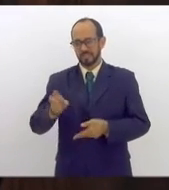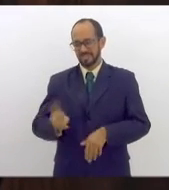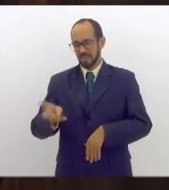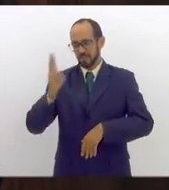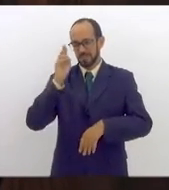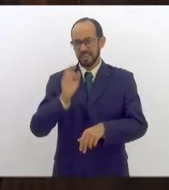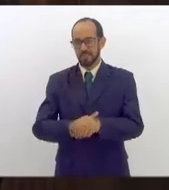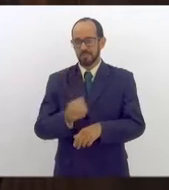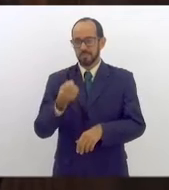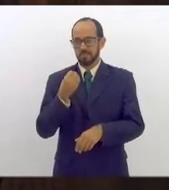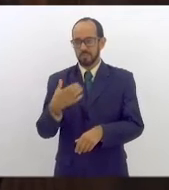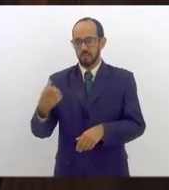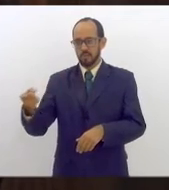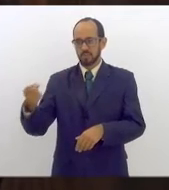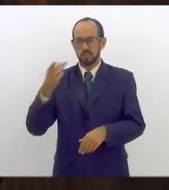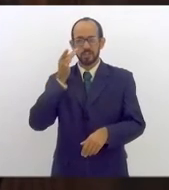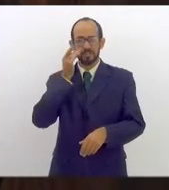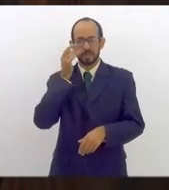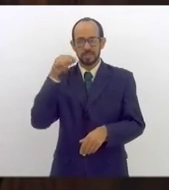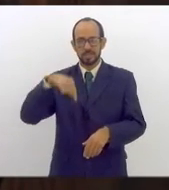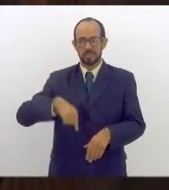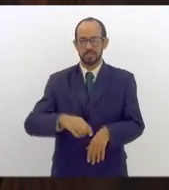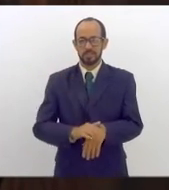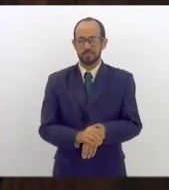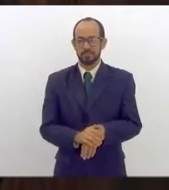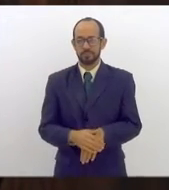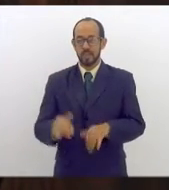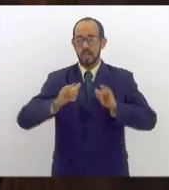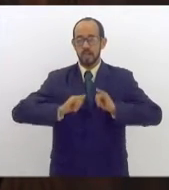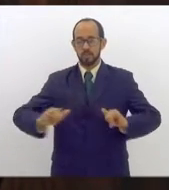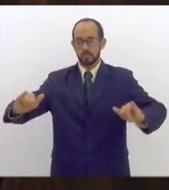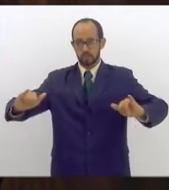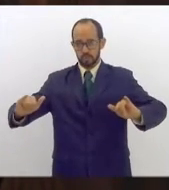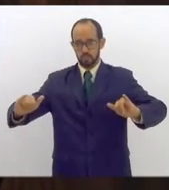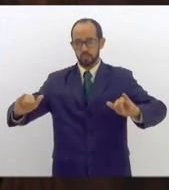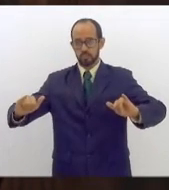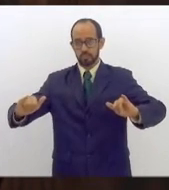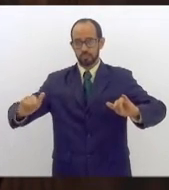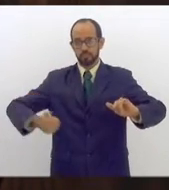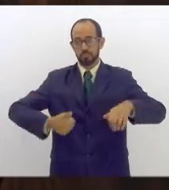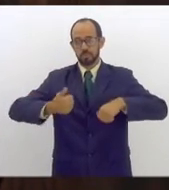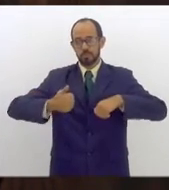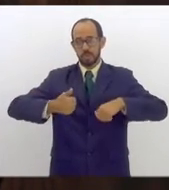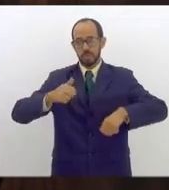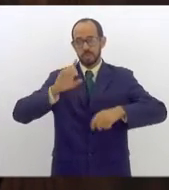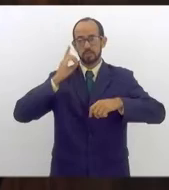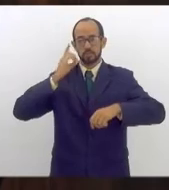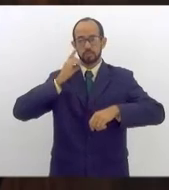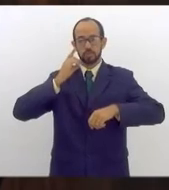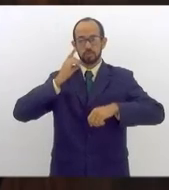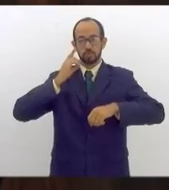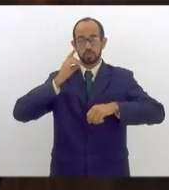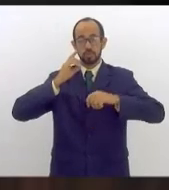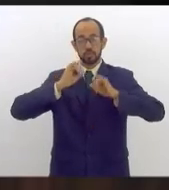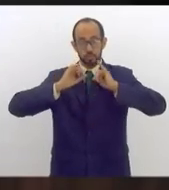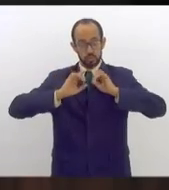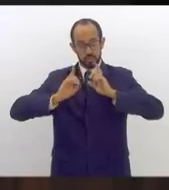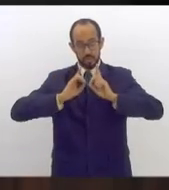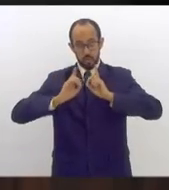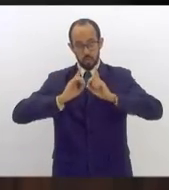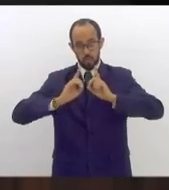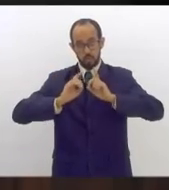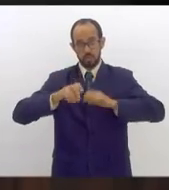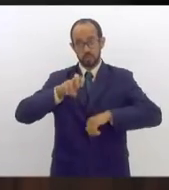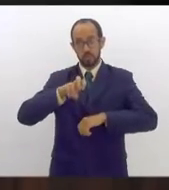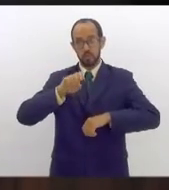É muito bom ter a sua presença aqui. Anuncio, em primeira discussão, o projeto de lei número 5153 de